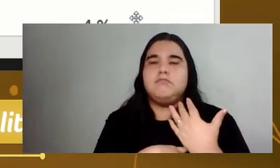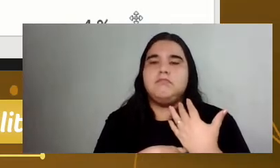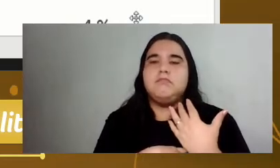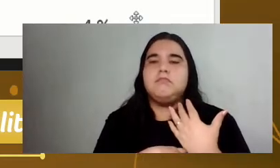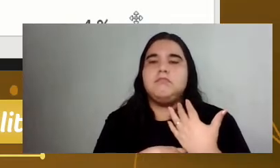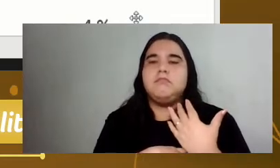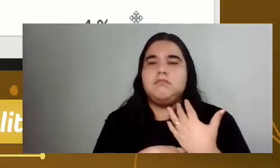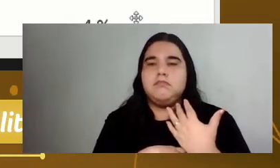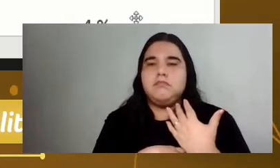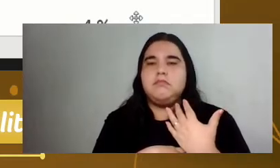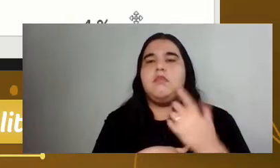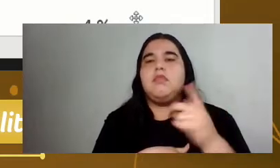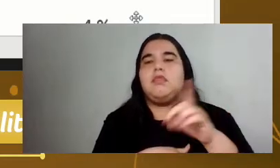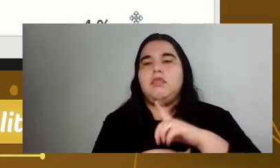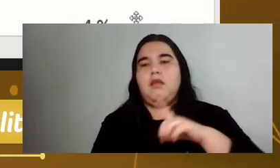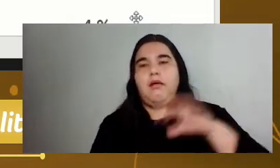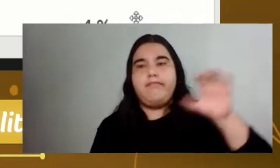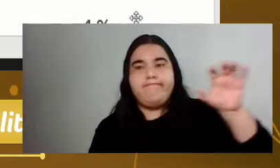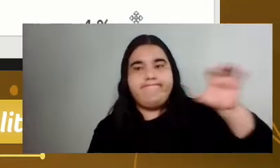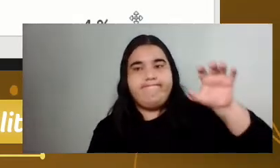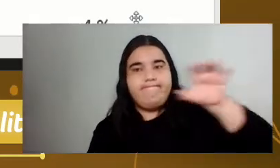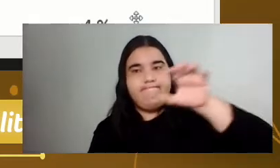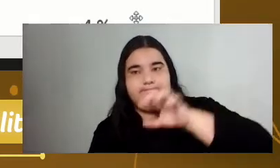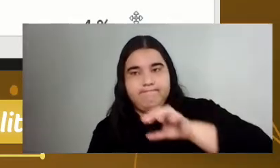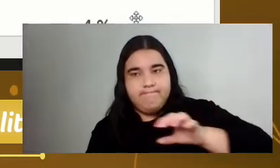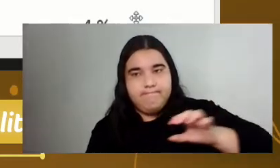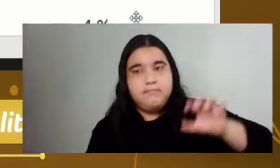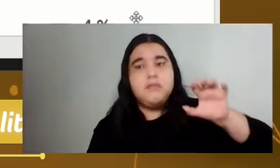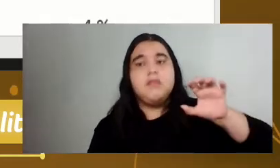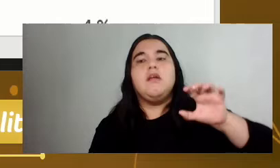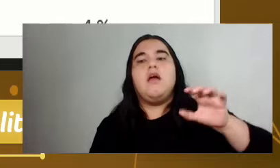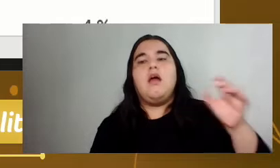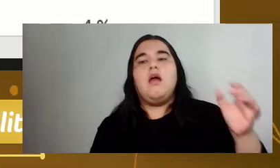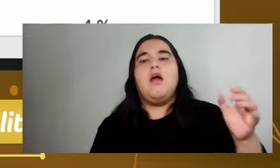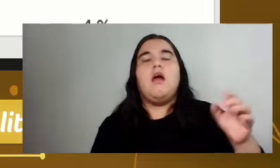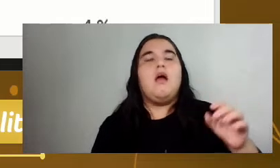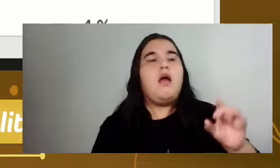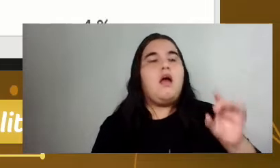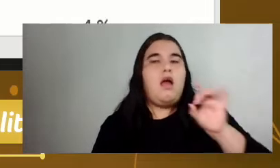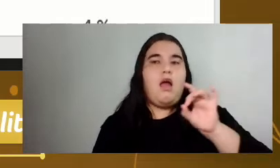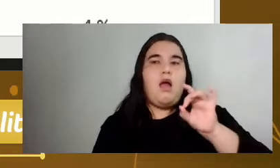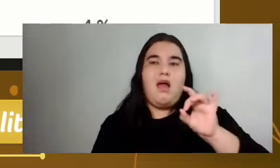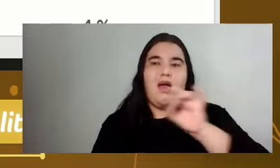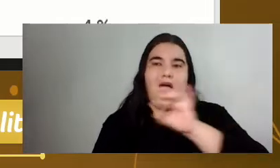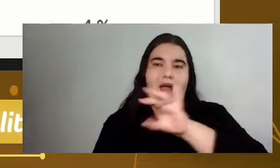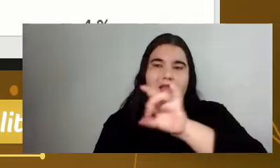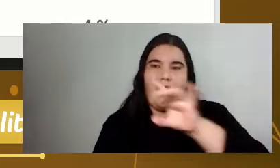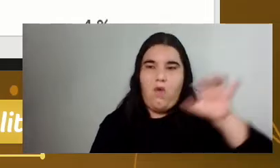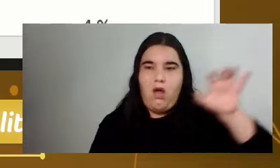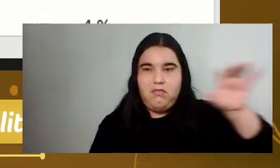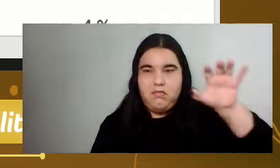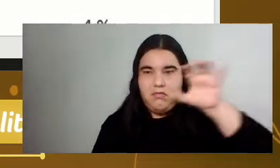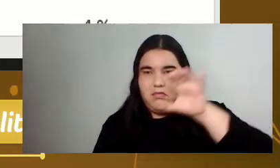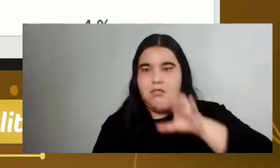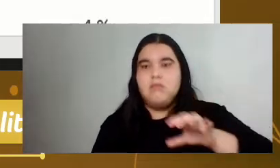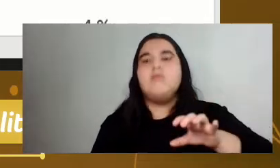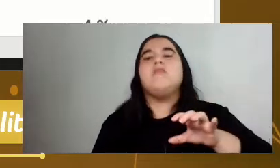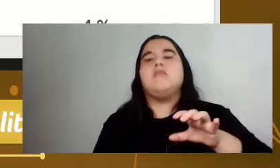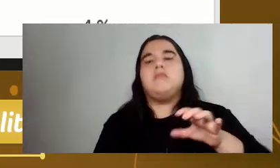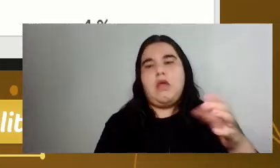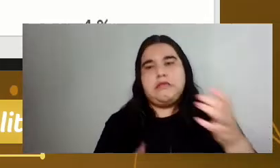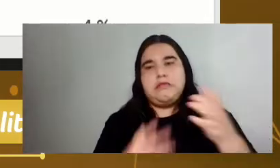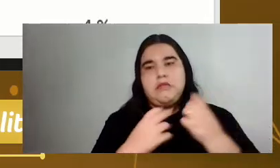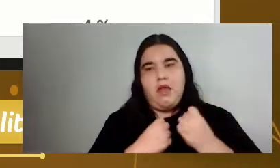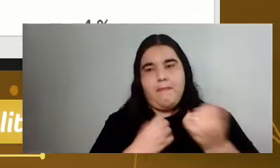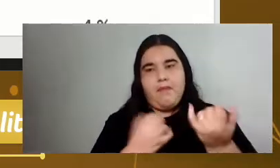particionada por regional, esses dados são passados a cada regional e aí entra em fase de